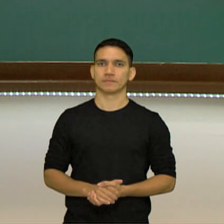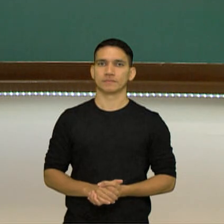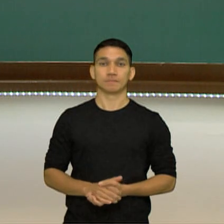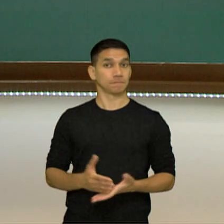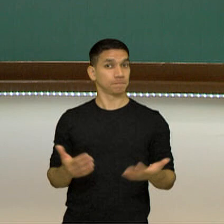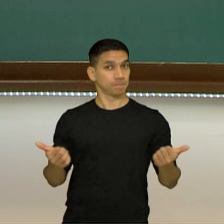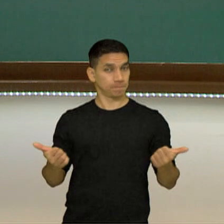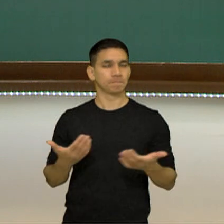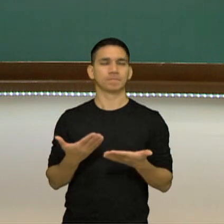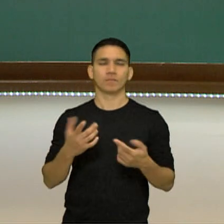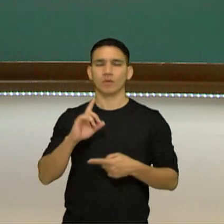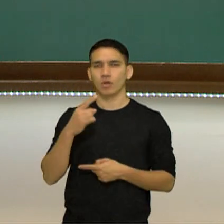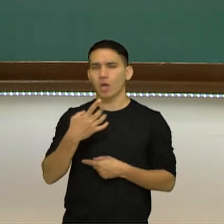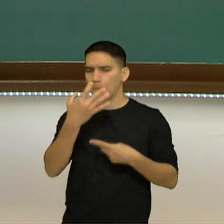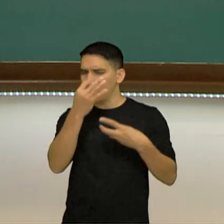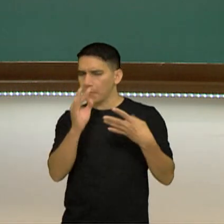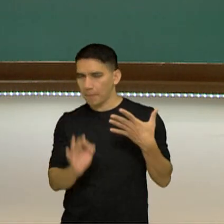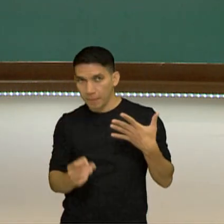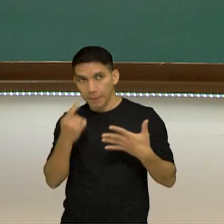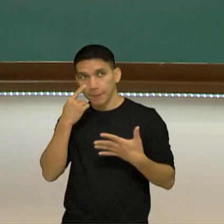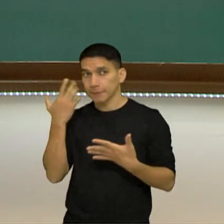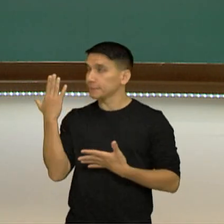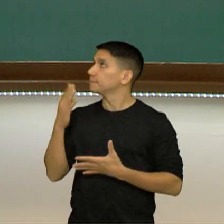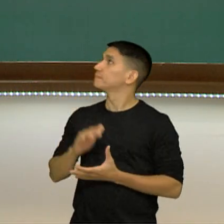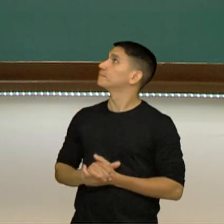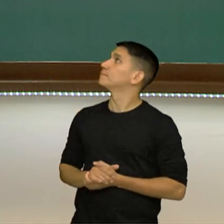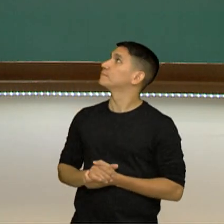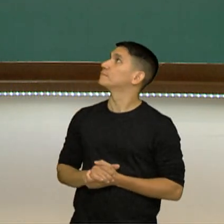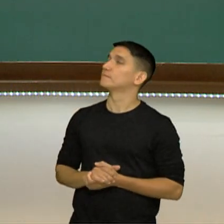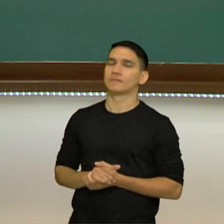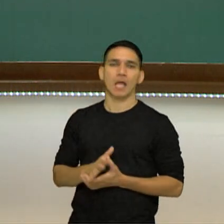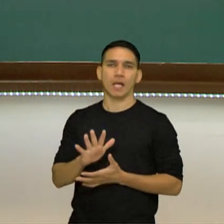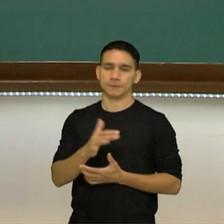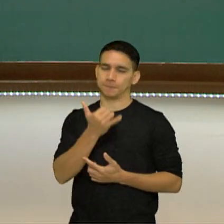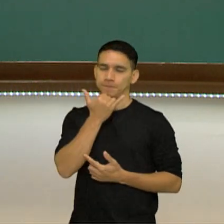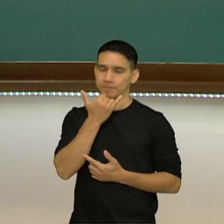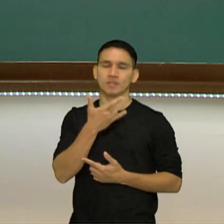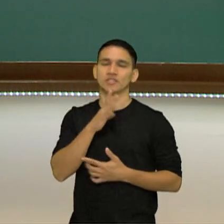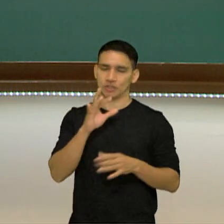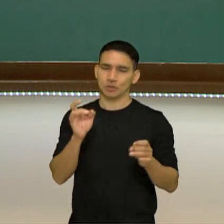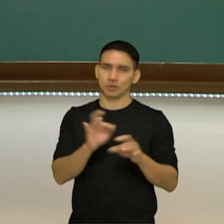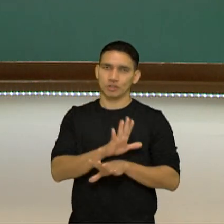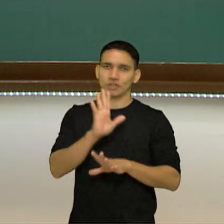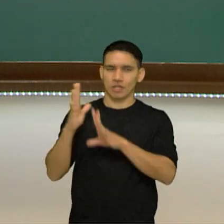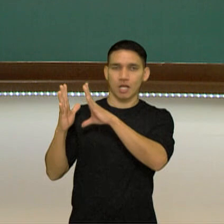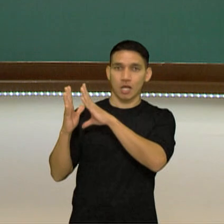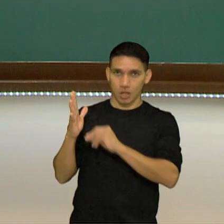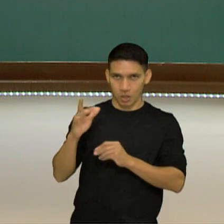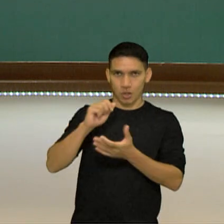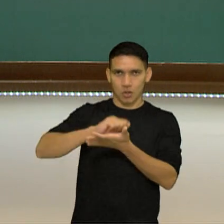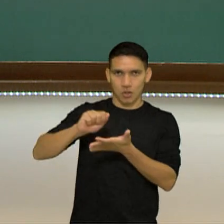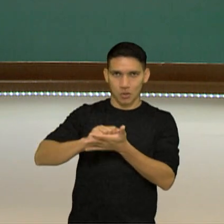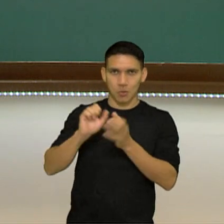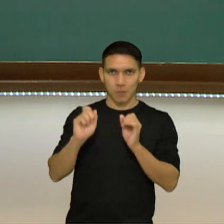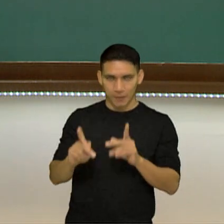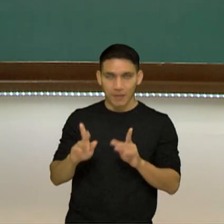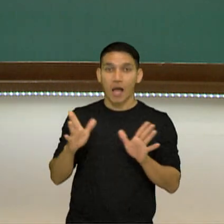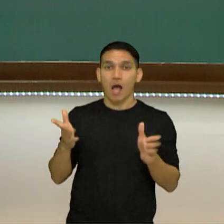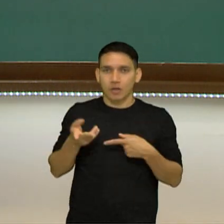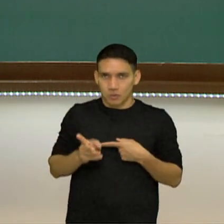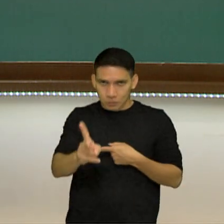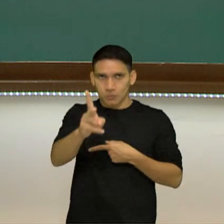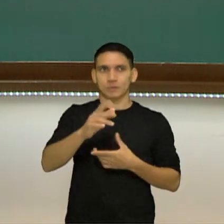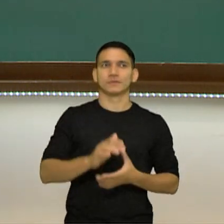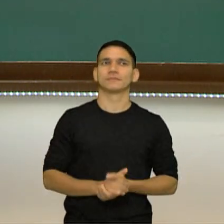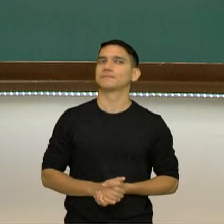muito bem gente então vamos fazer a correção aí como fazer correção não você acabou de anotar o exemplo né então